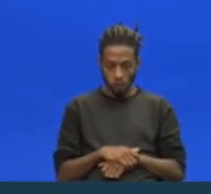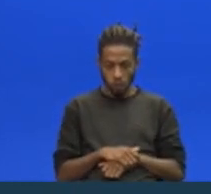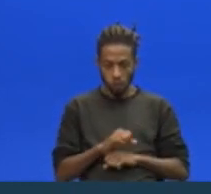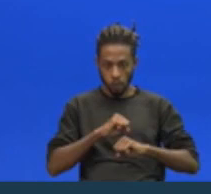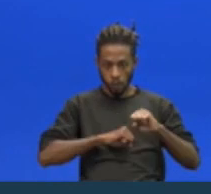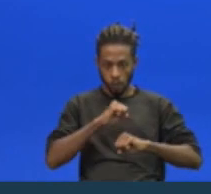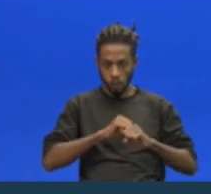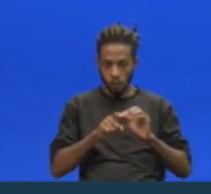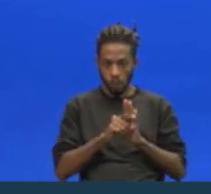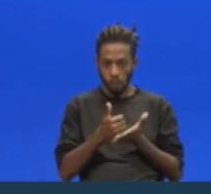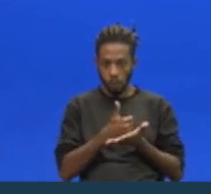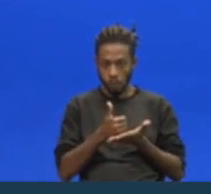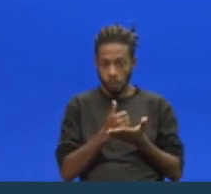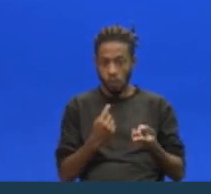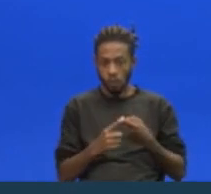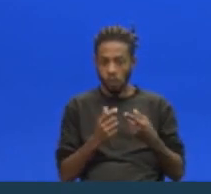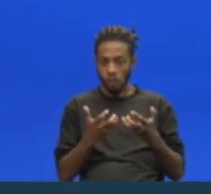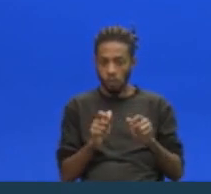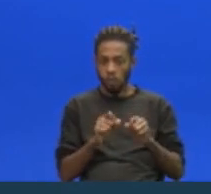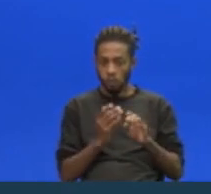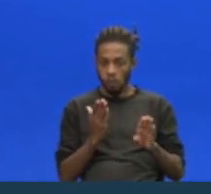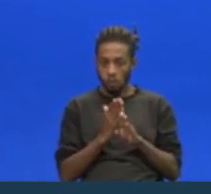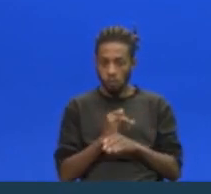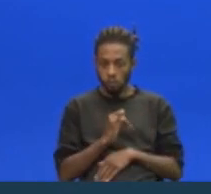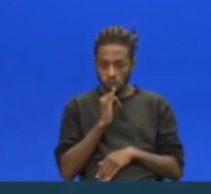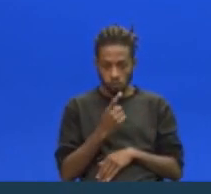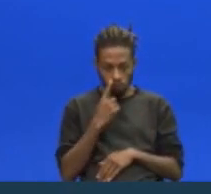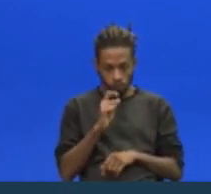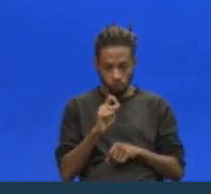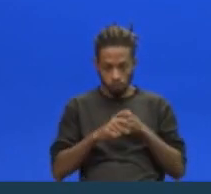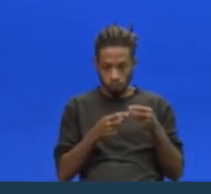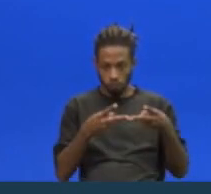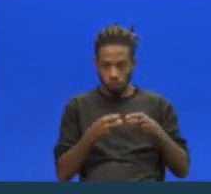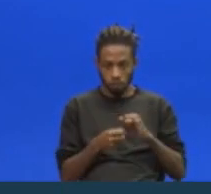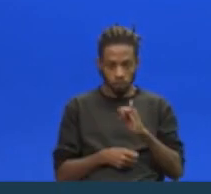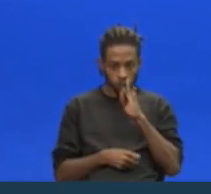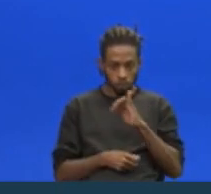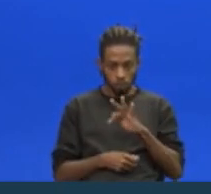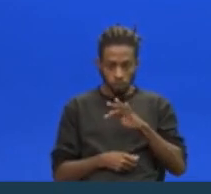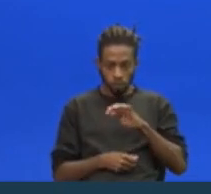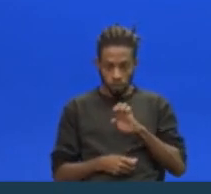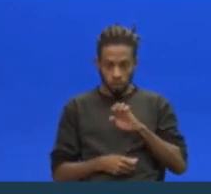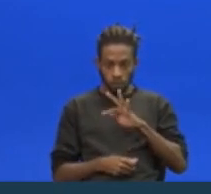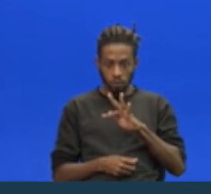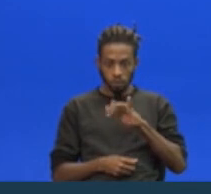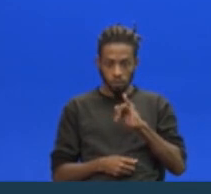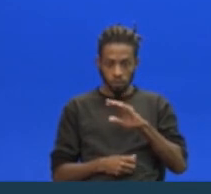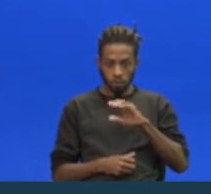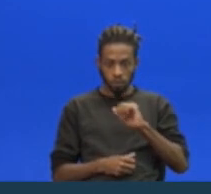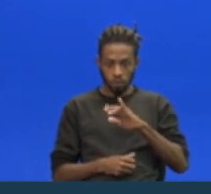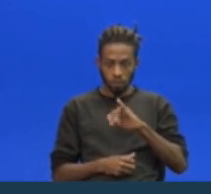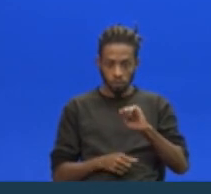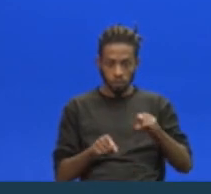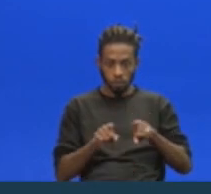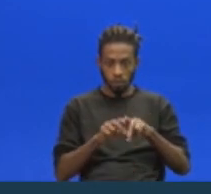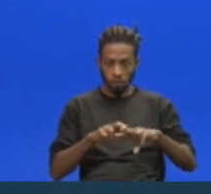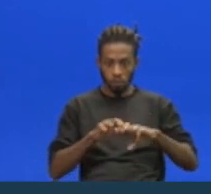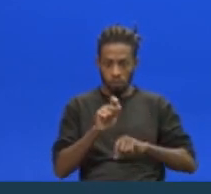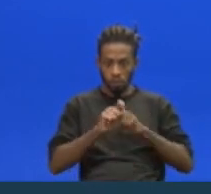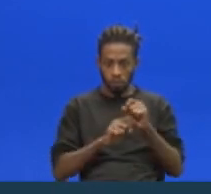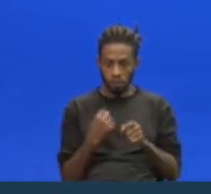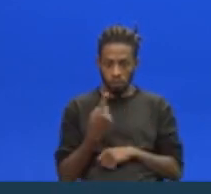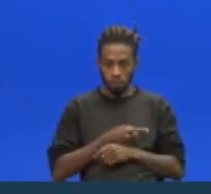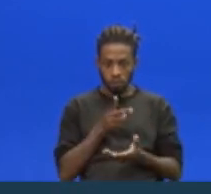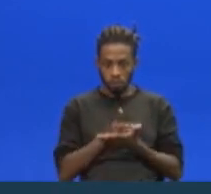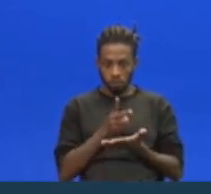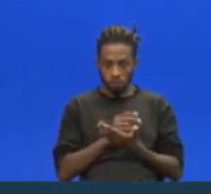indústria farmacêutica, quando se quer, por exemplo, avaliar a eficácia de um medicamento. Nesse sentido, nós tomamos